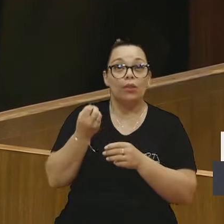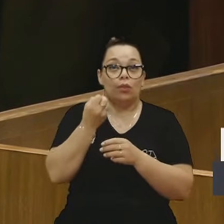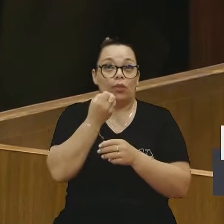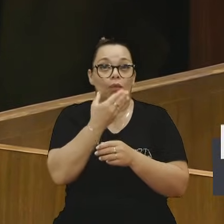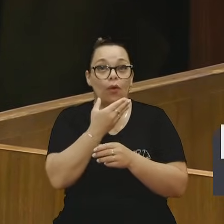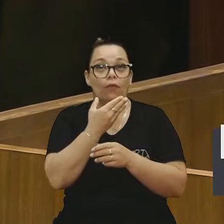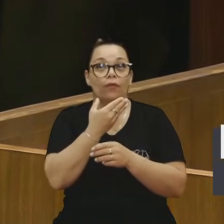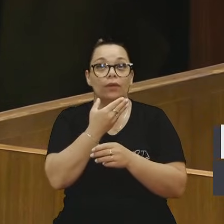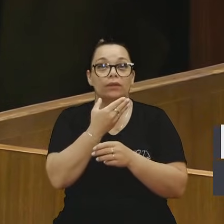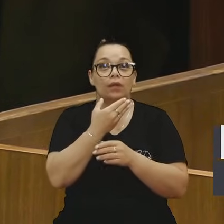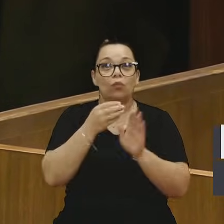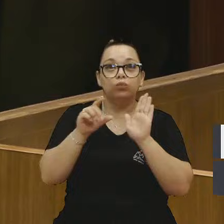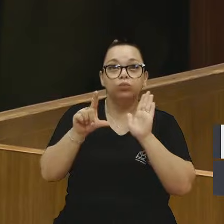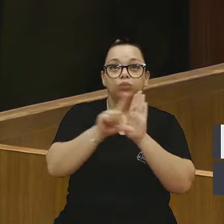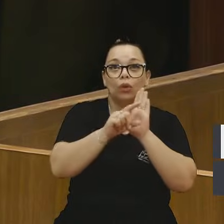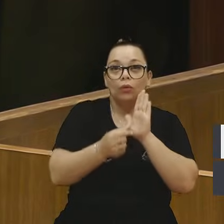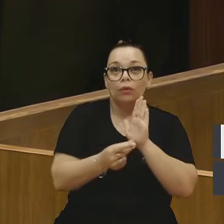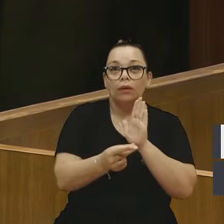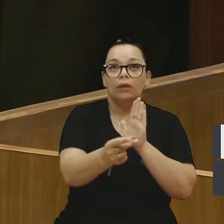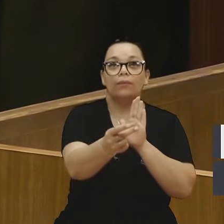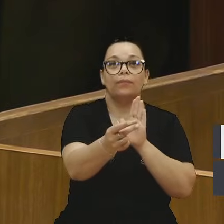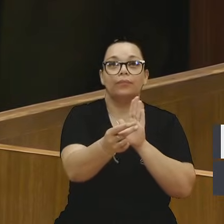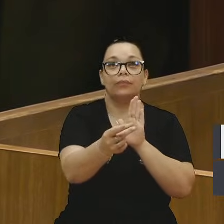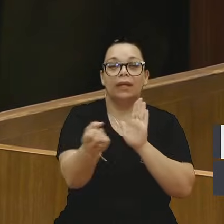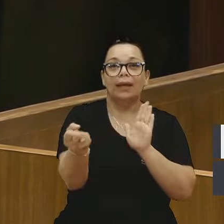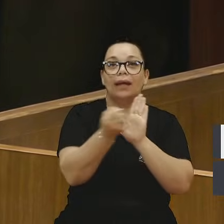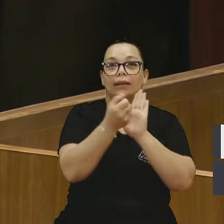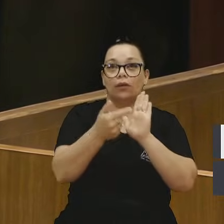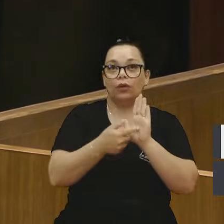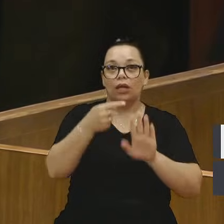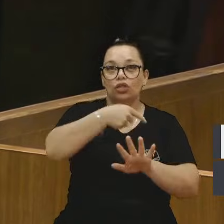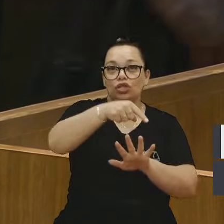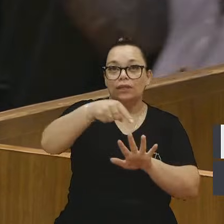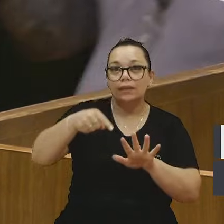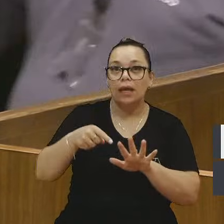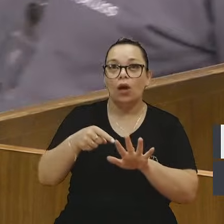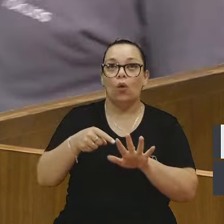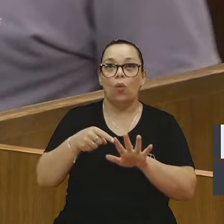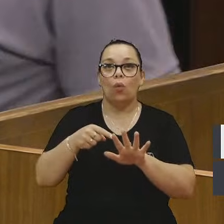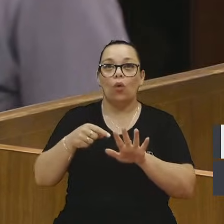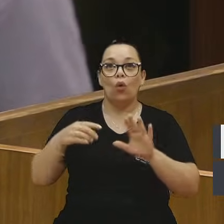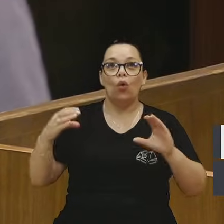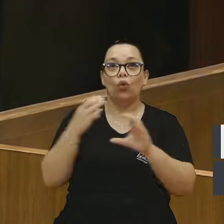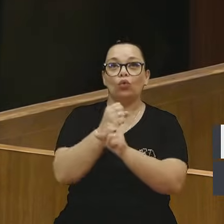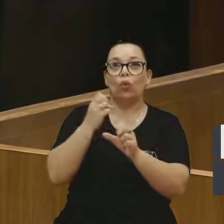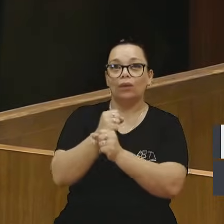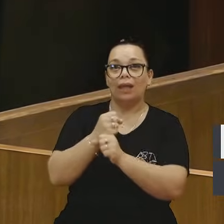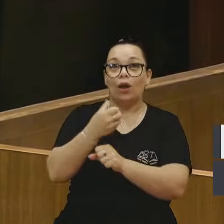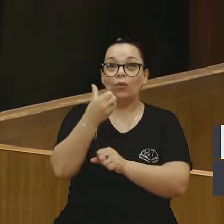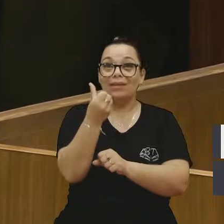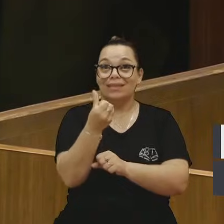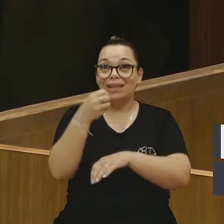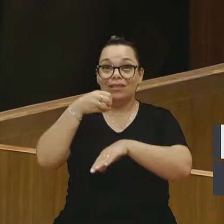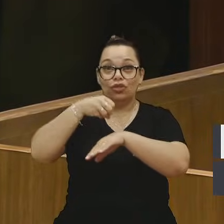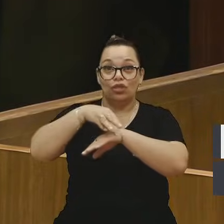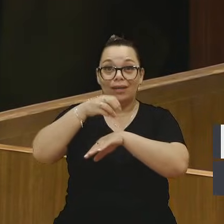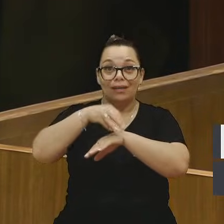e legado. Tivemos nesta categoria de gestão esportiva o total de 6